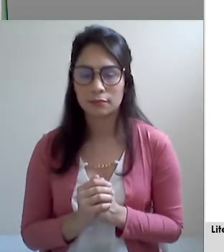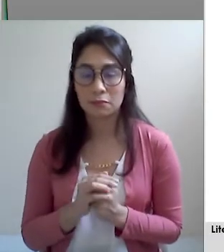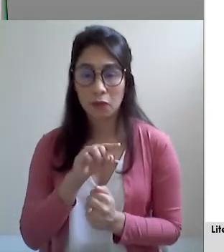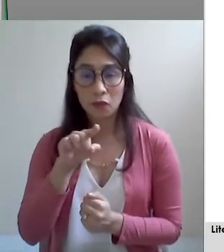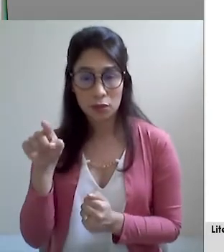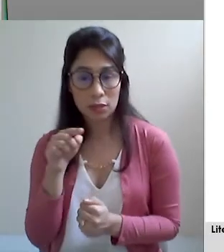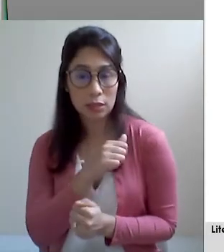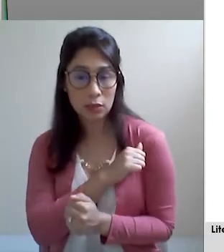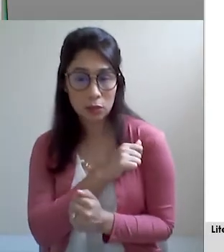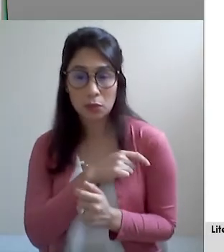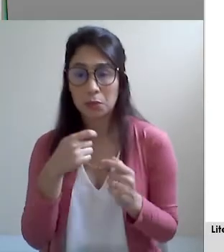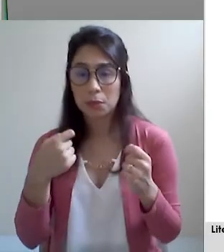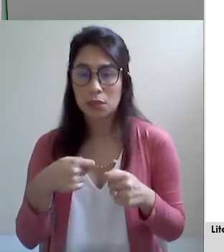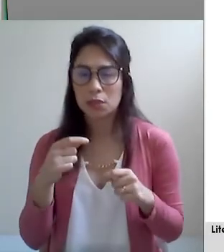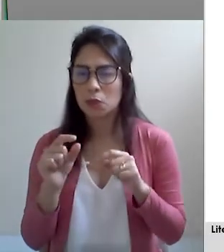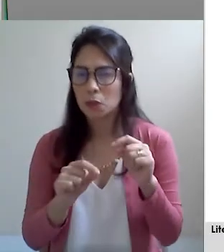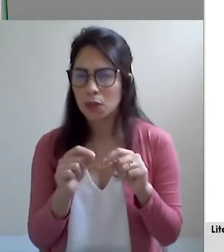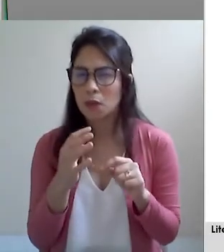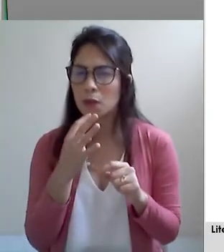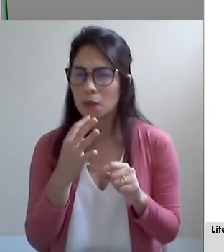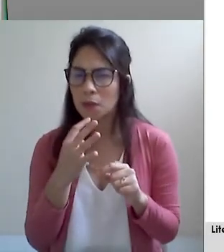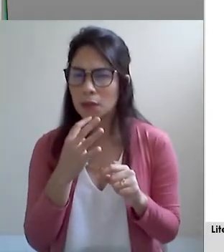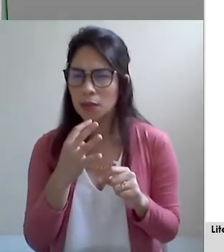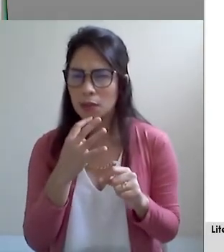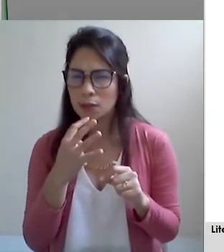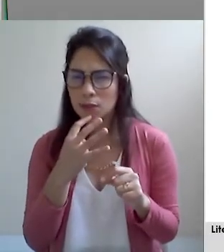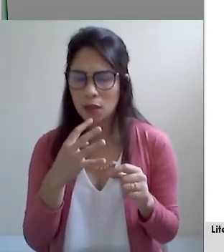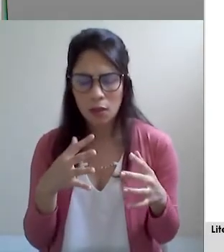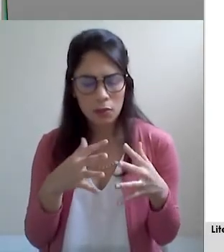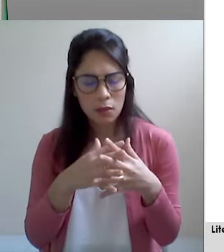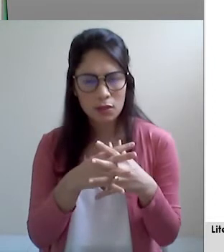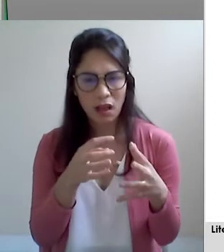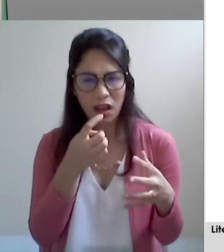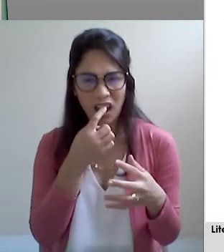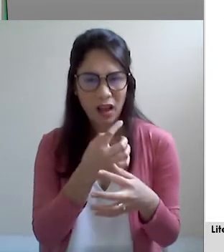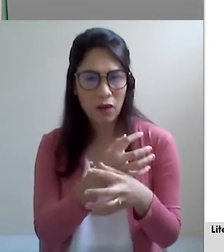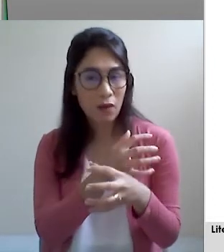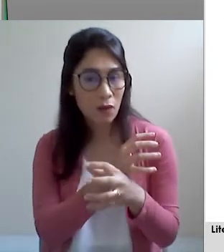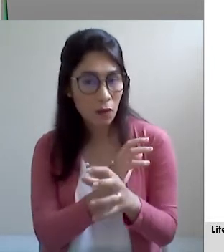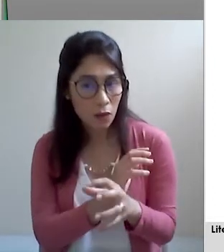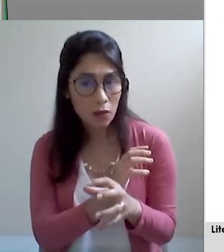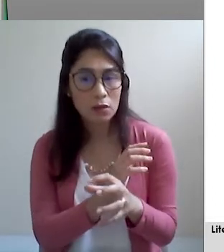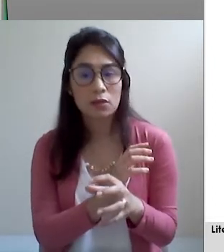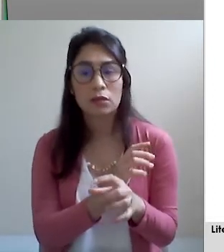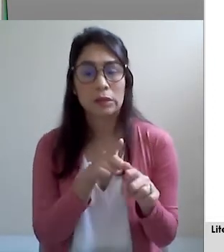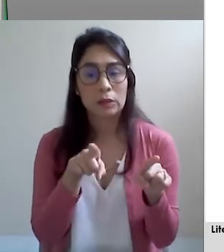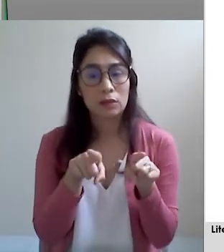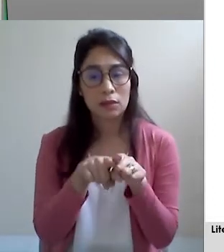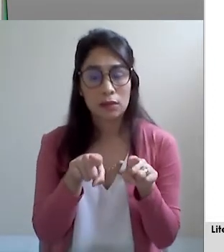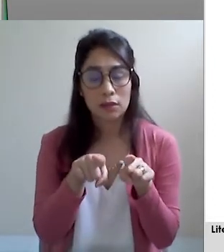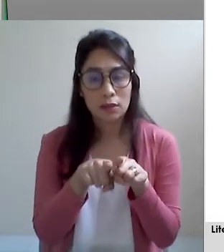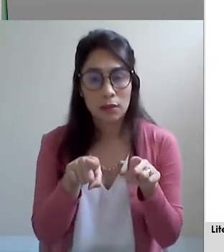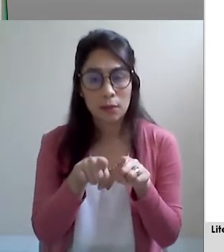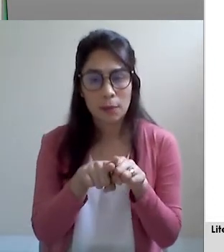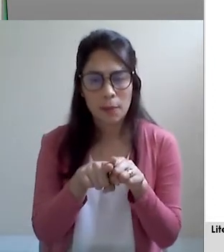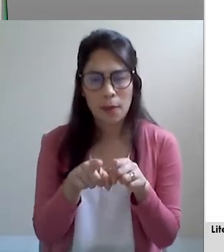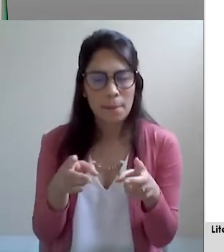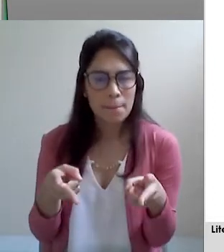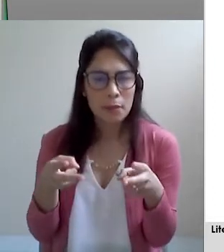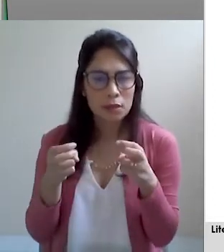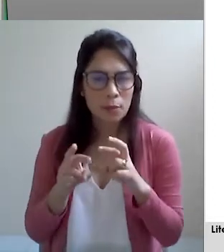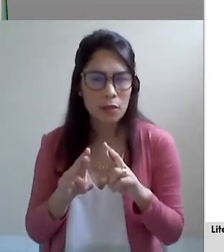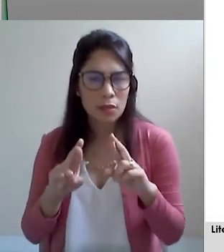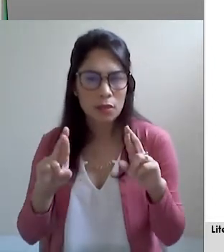O aluno deverá ter condições de reconhecer o tecido ósseo, efetuar a distinção entre tecido